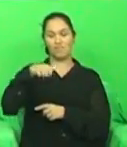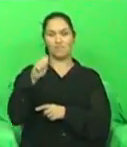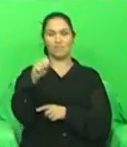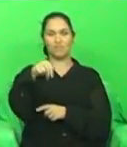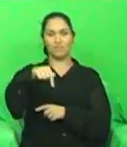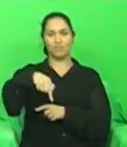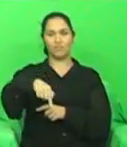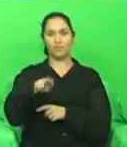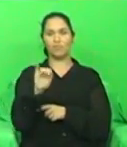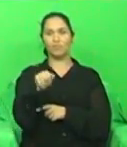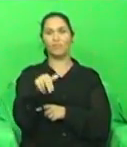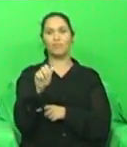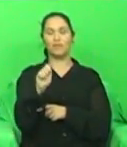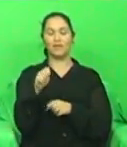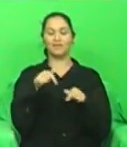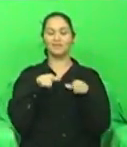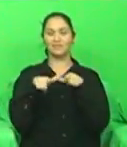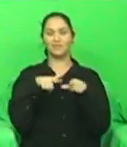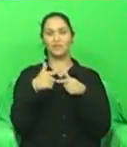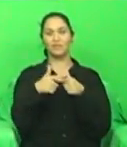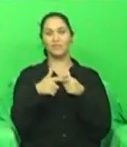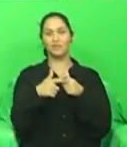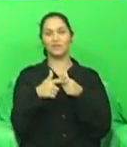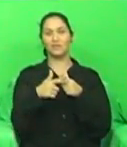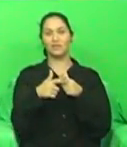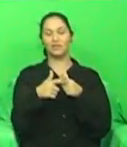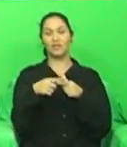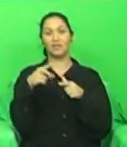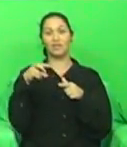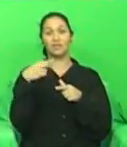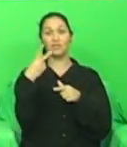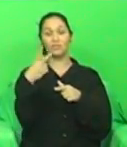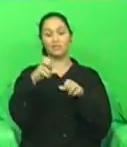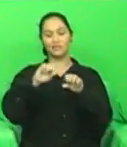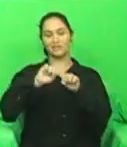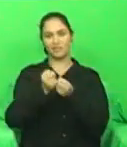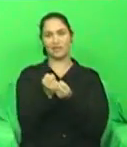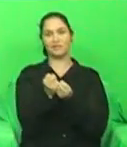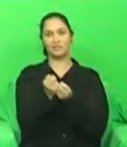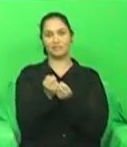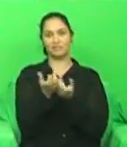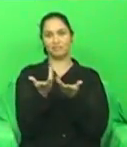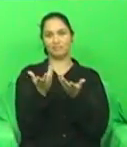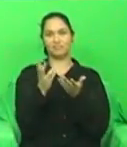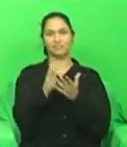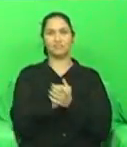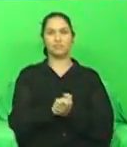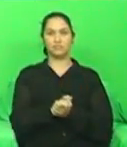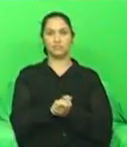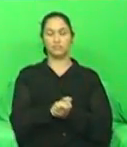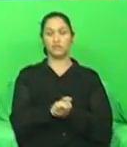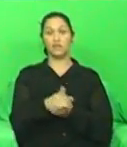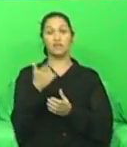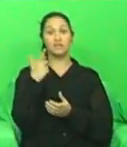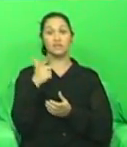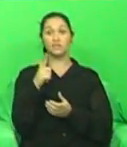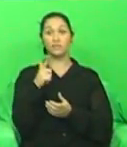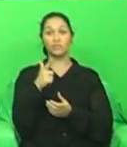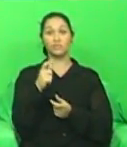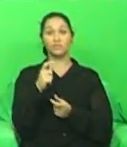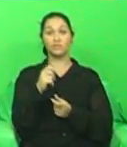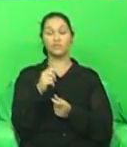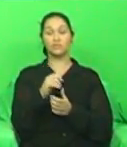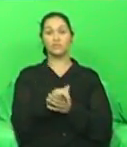luzia do edil mãe né pode fechar pode fechar porque não tem mais nada